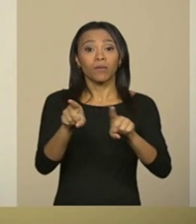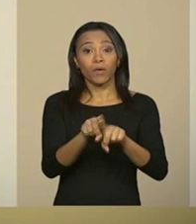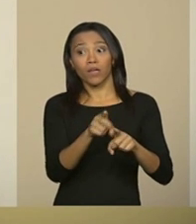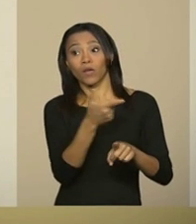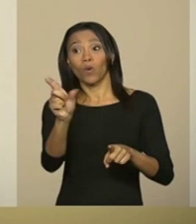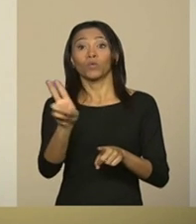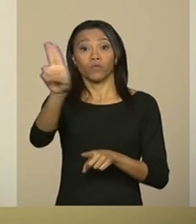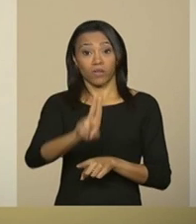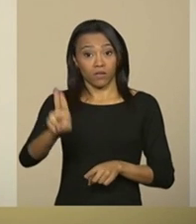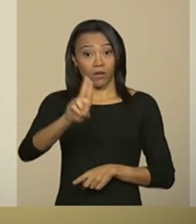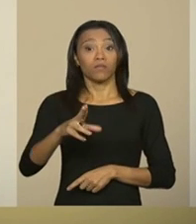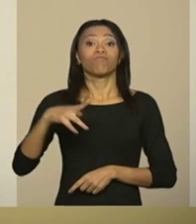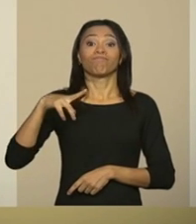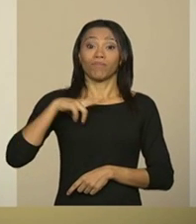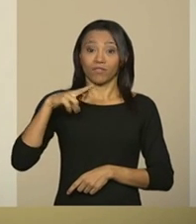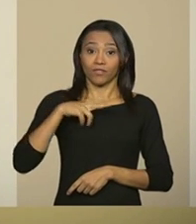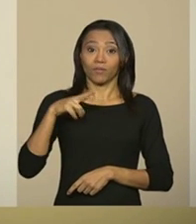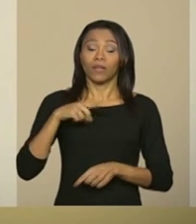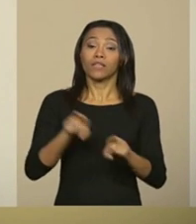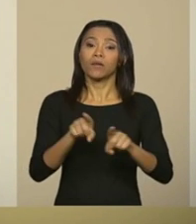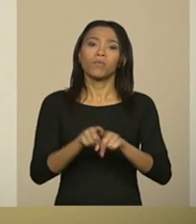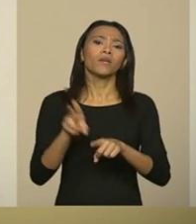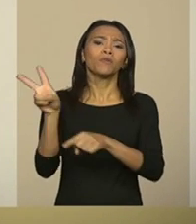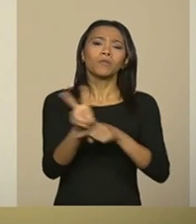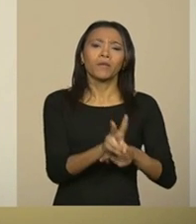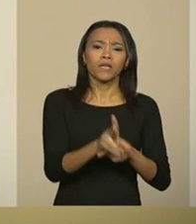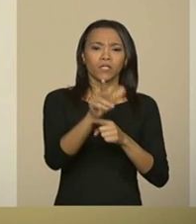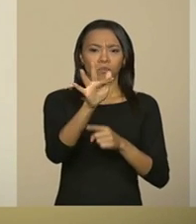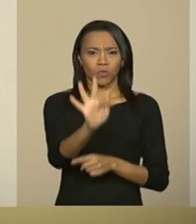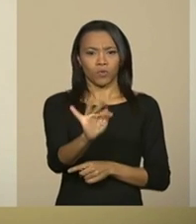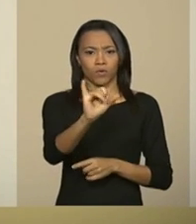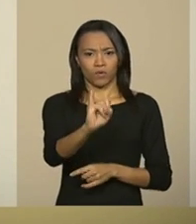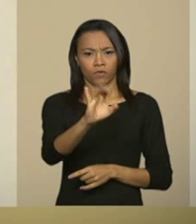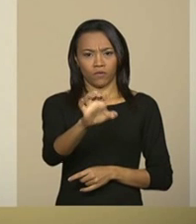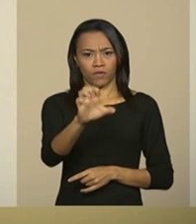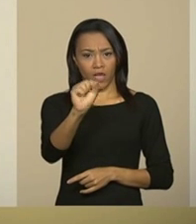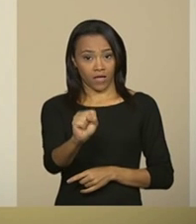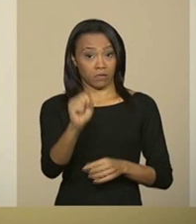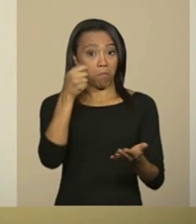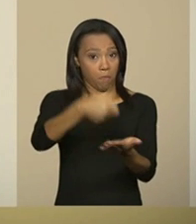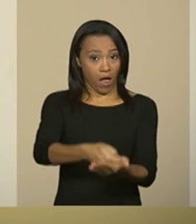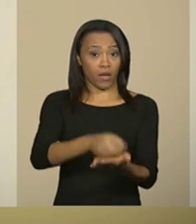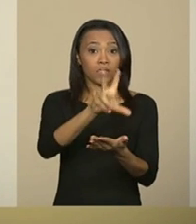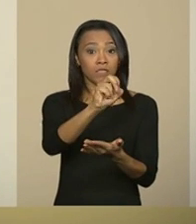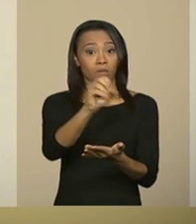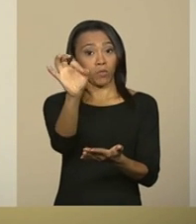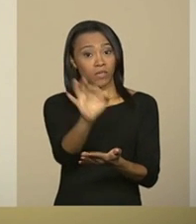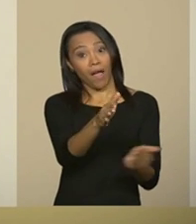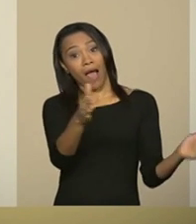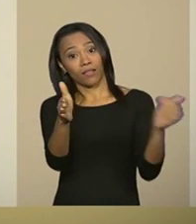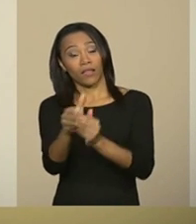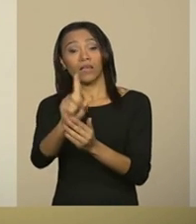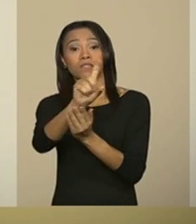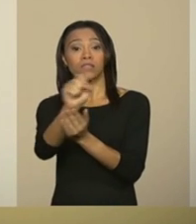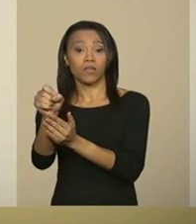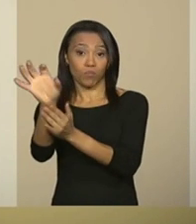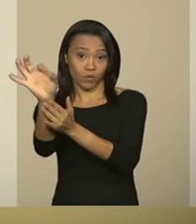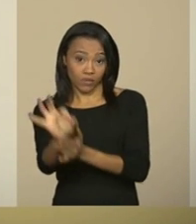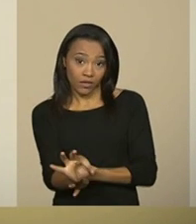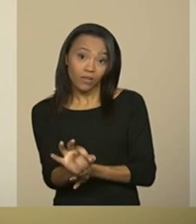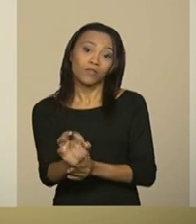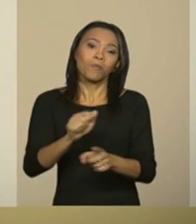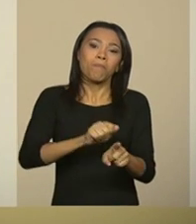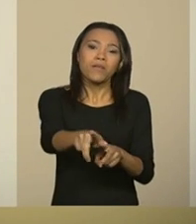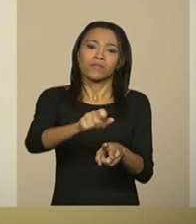privada com financiamento do fies que paga entre 50 até 100% da mensalidade